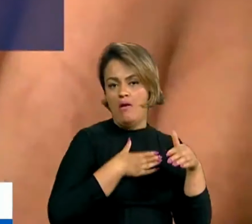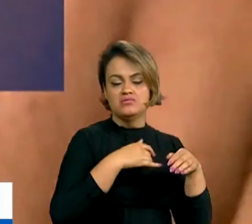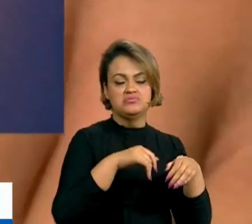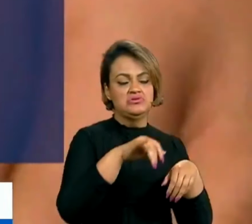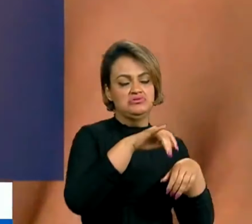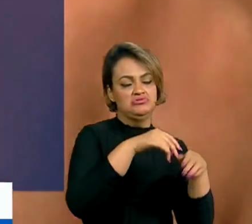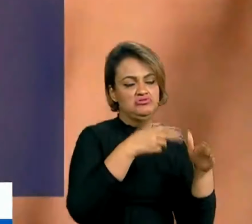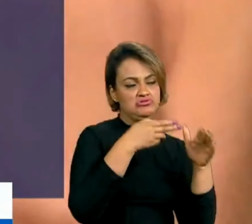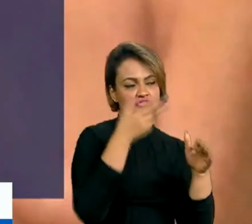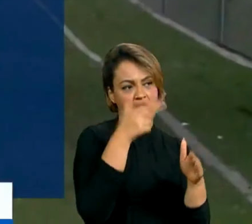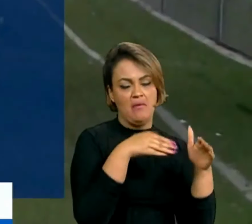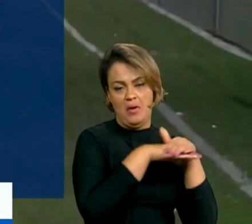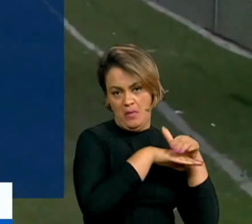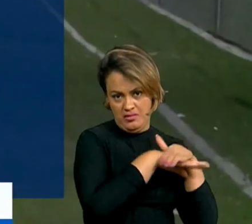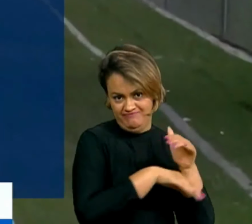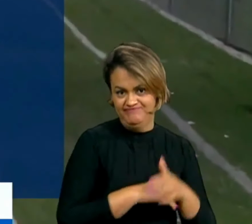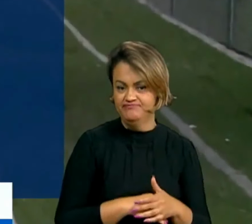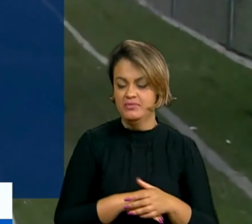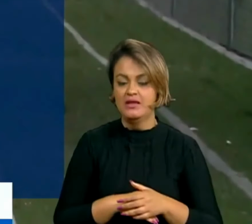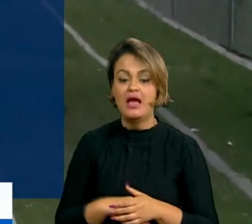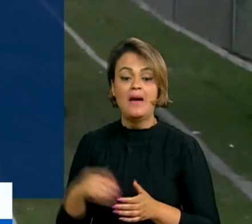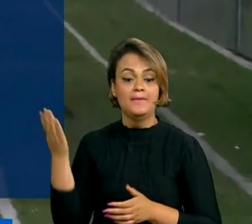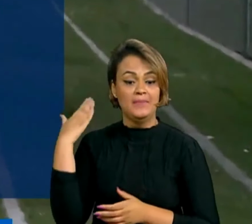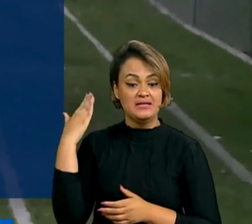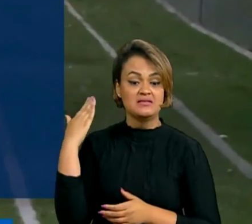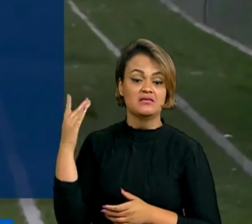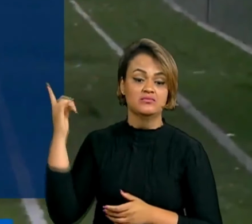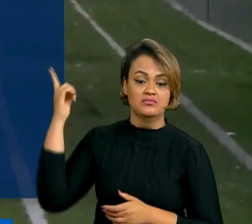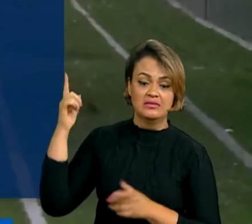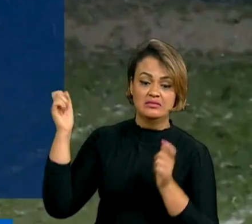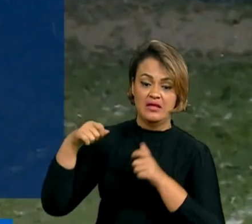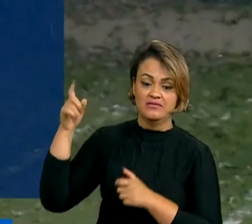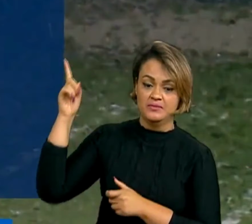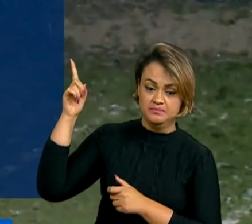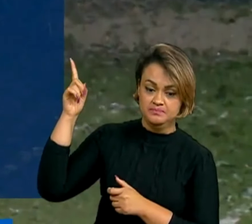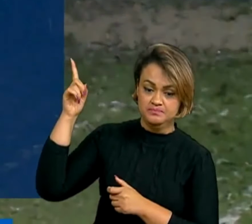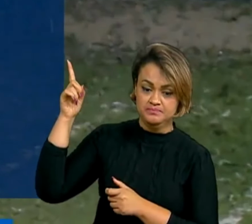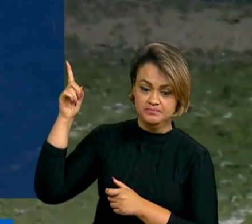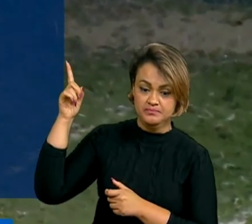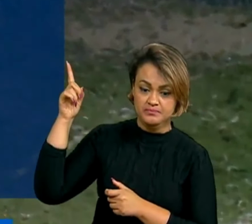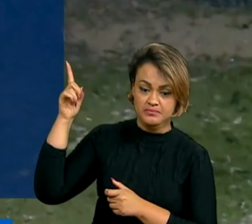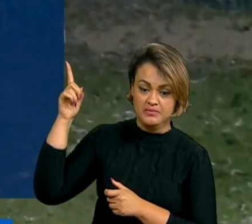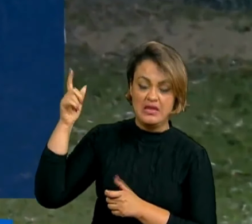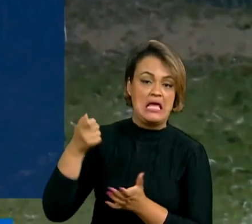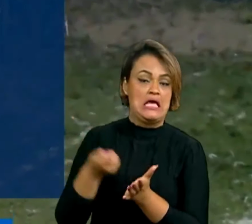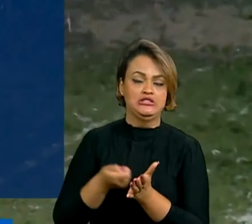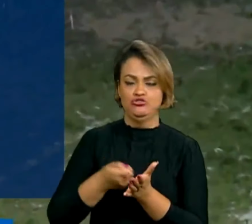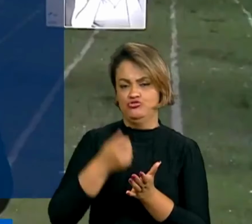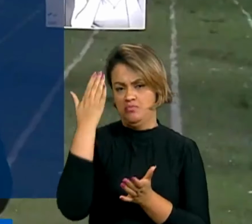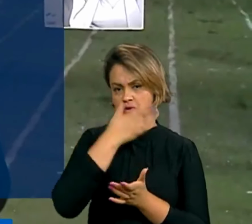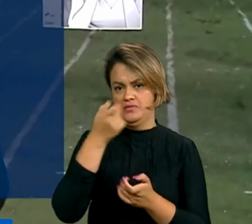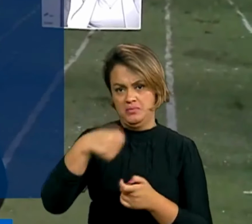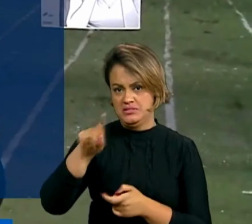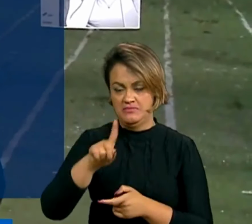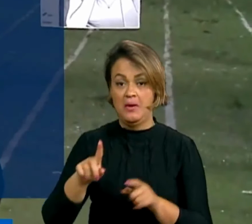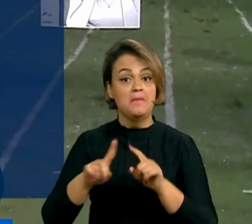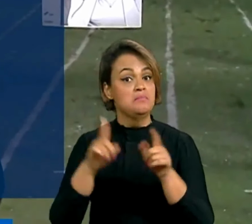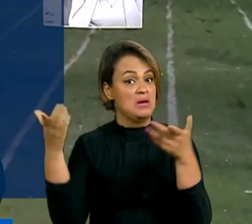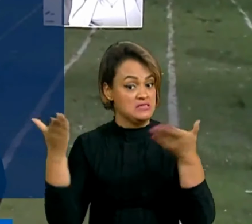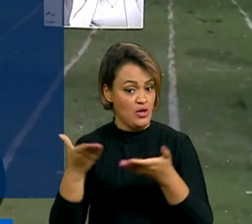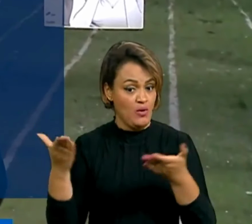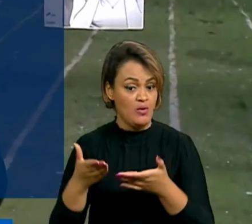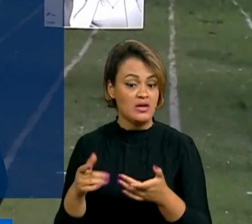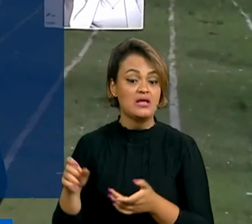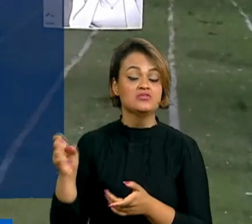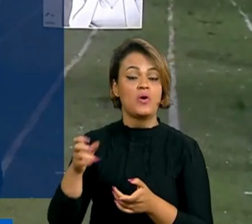civis, antes eram permitidas 4 armas e 200 munições, sem exigência de comprovação. Agora, só